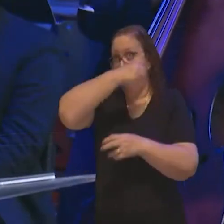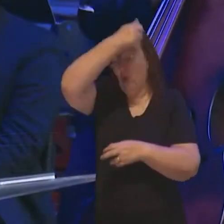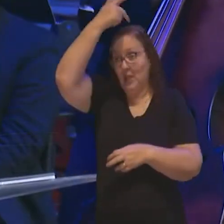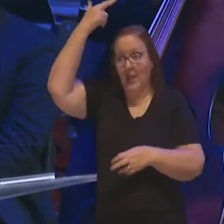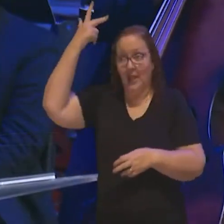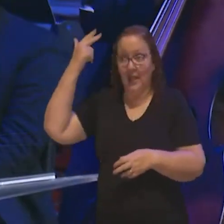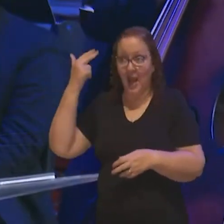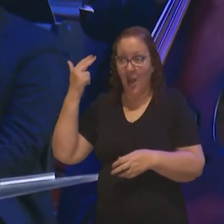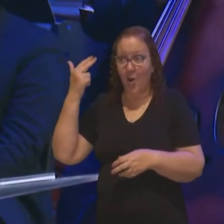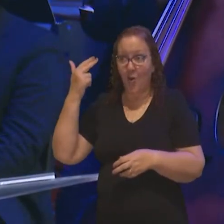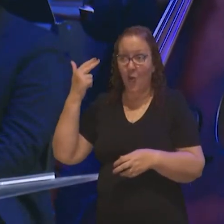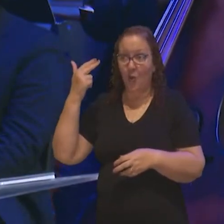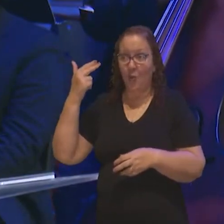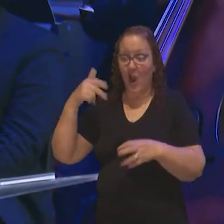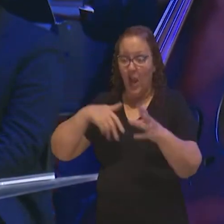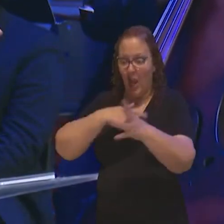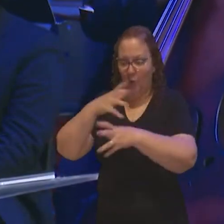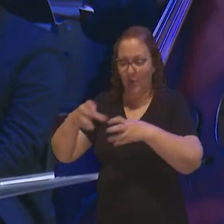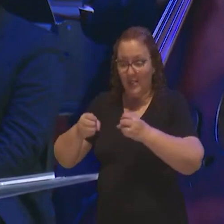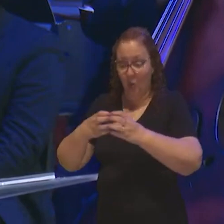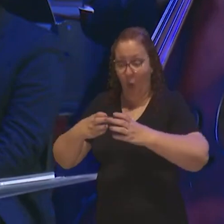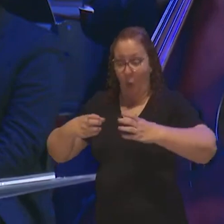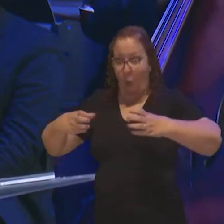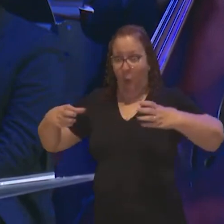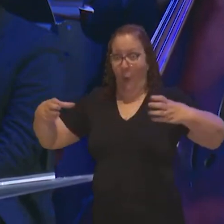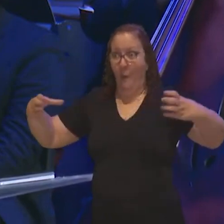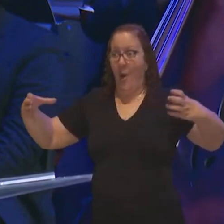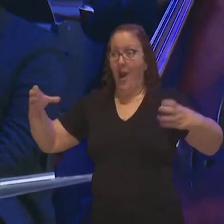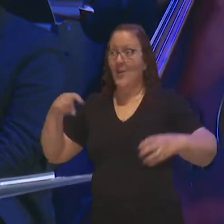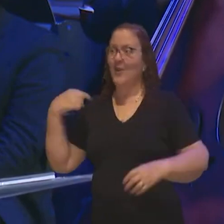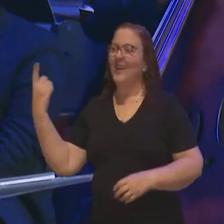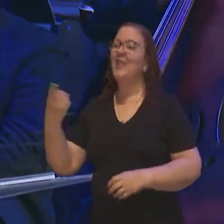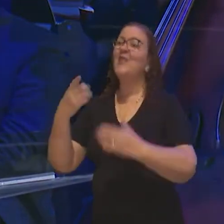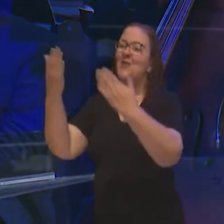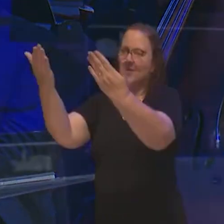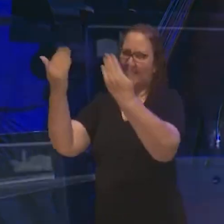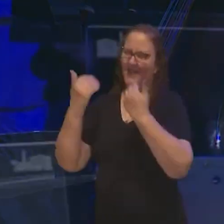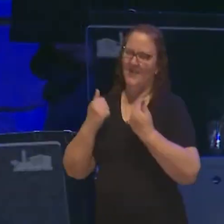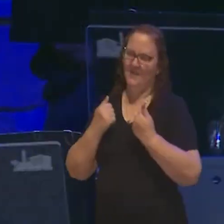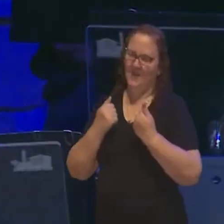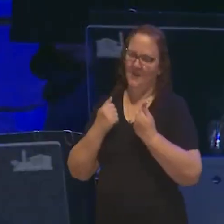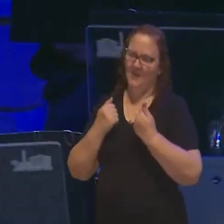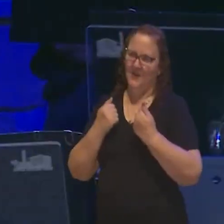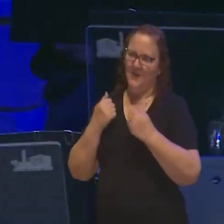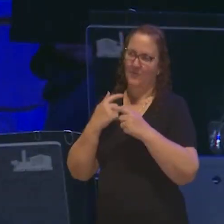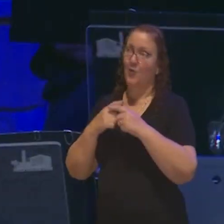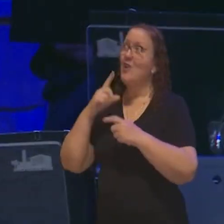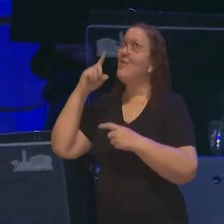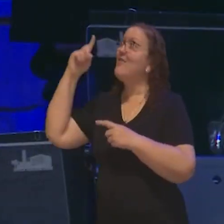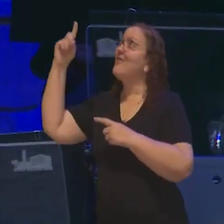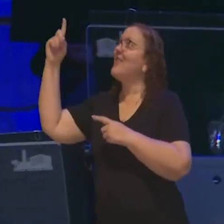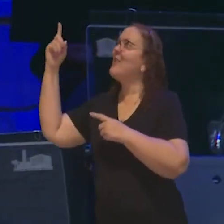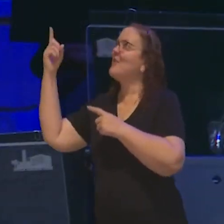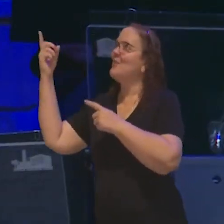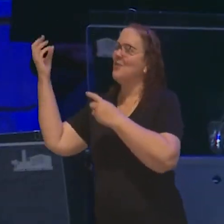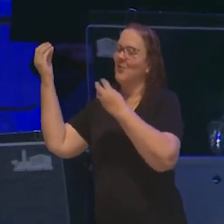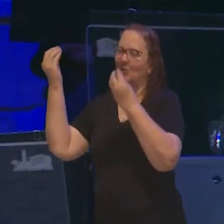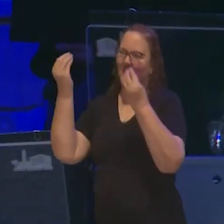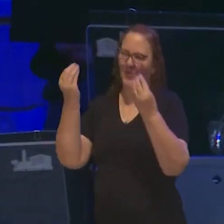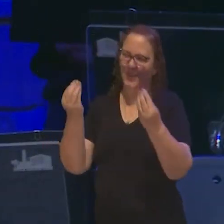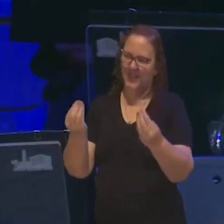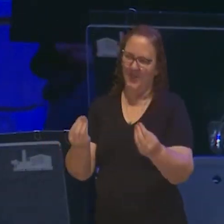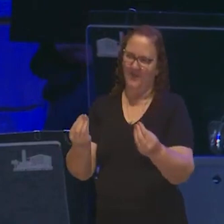nós recebemos, e quem dá esse presente é o próprio Deus, quando enviou Jesus para morrer por nós.